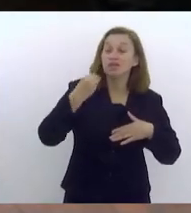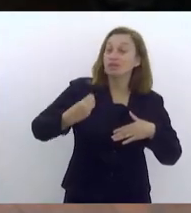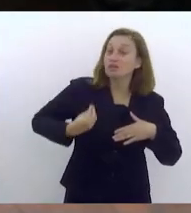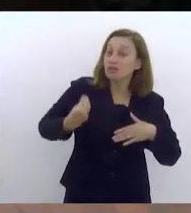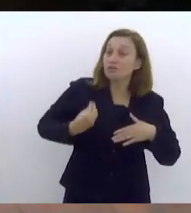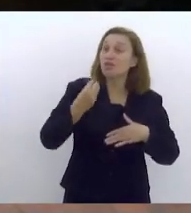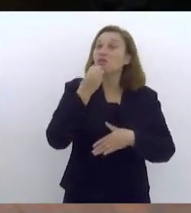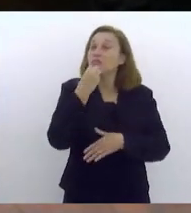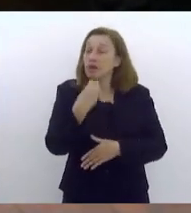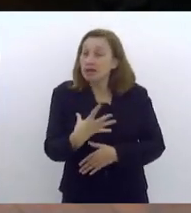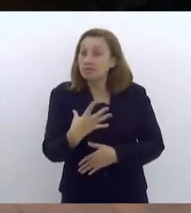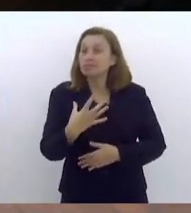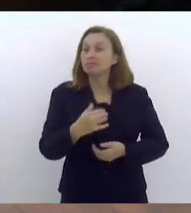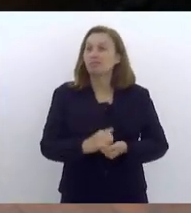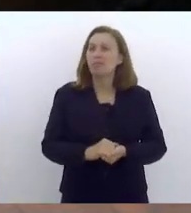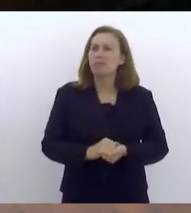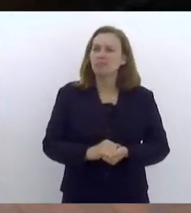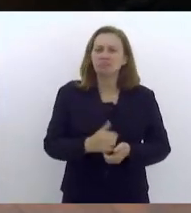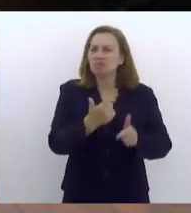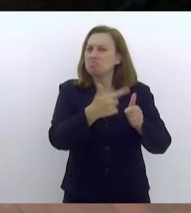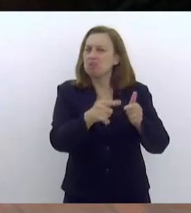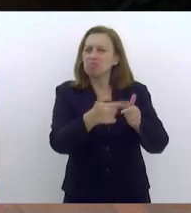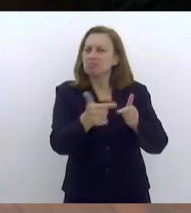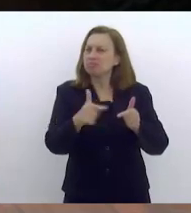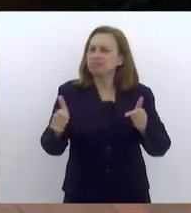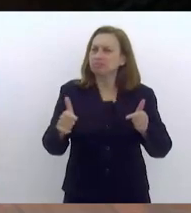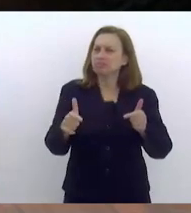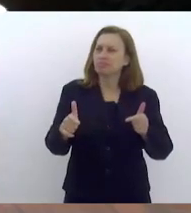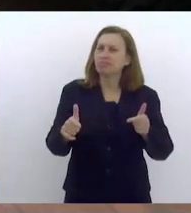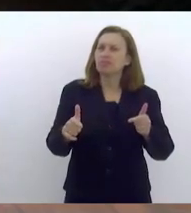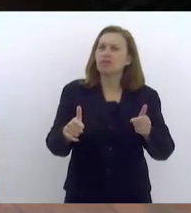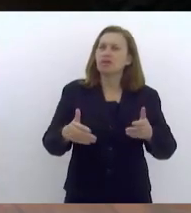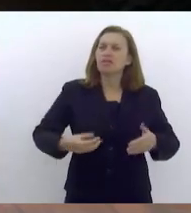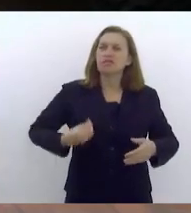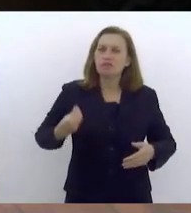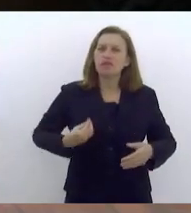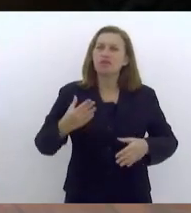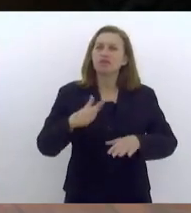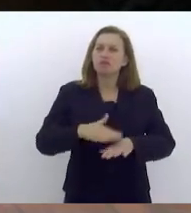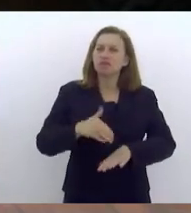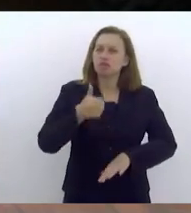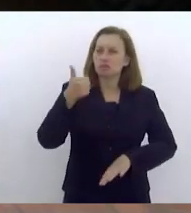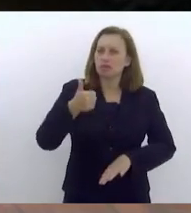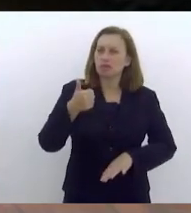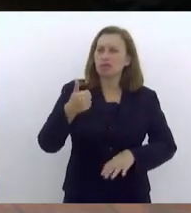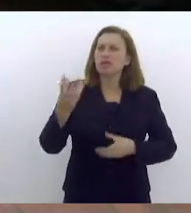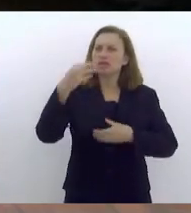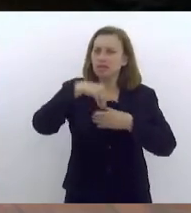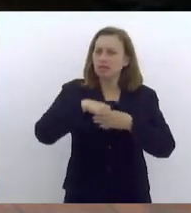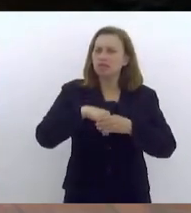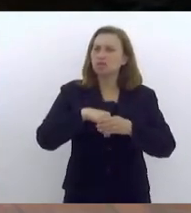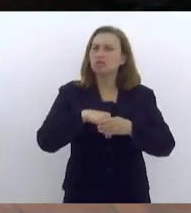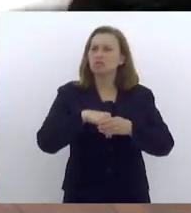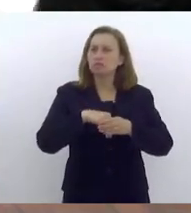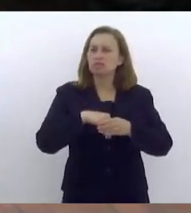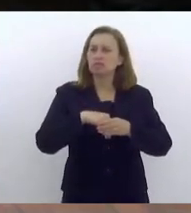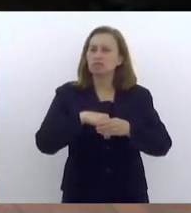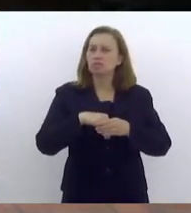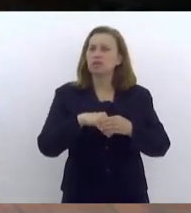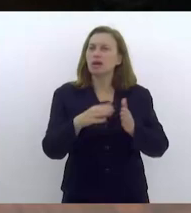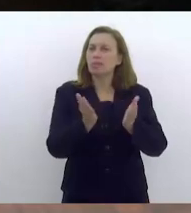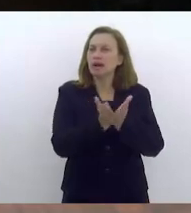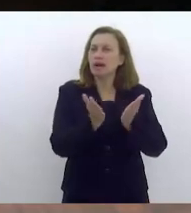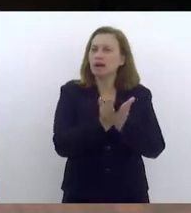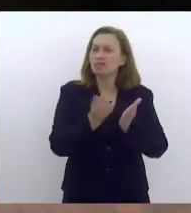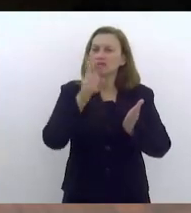não, né, trouxe problema, viveu dignamente dentro dos ditames de que a palavra de Deus